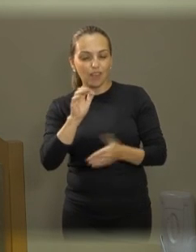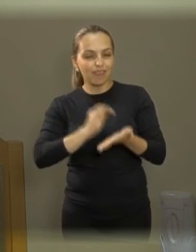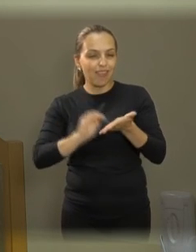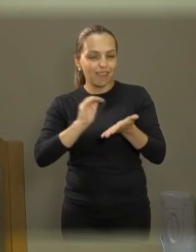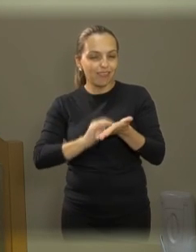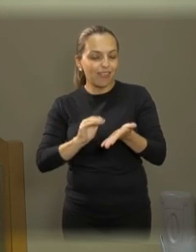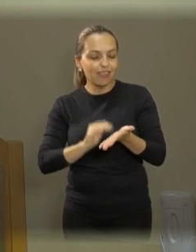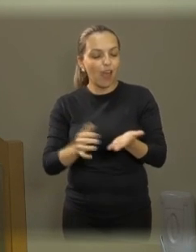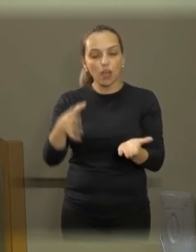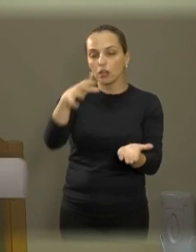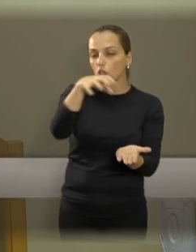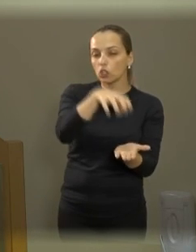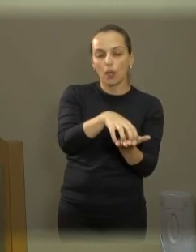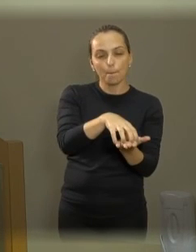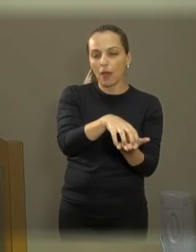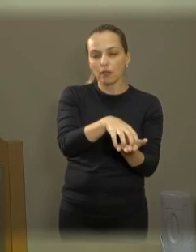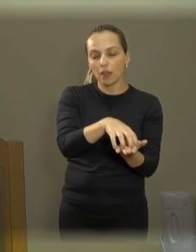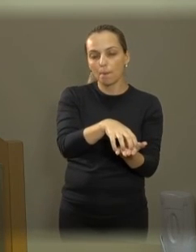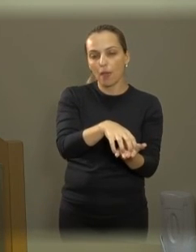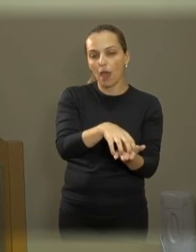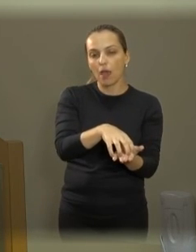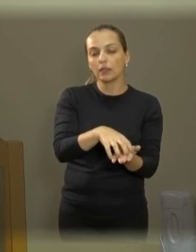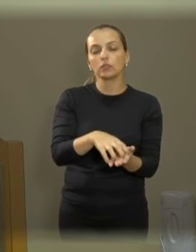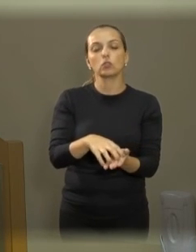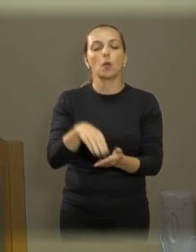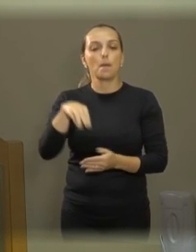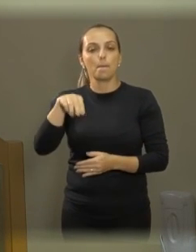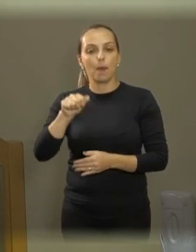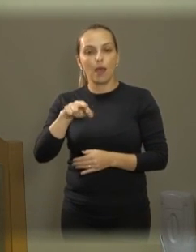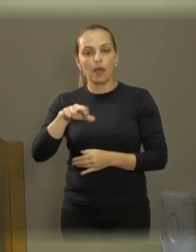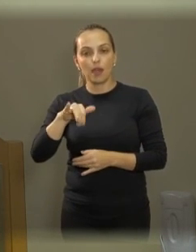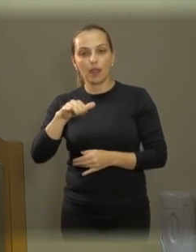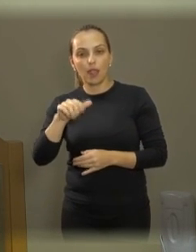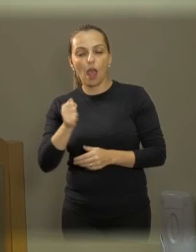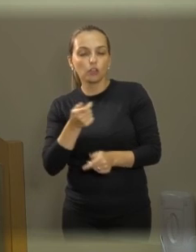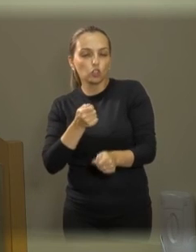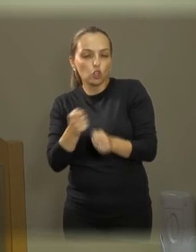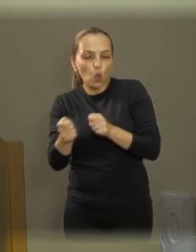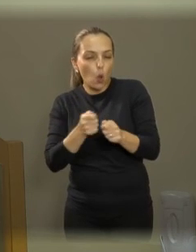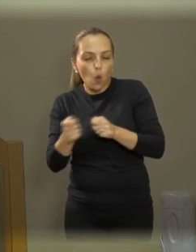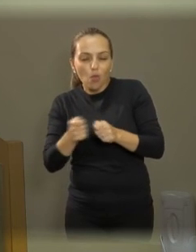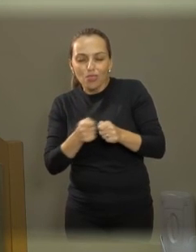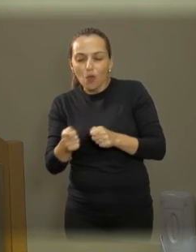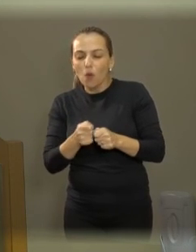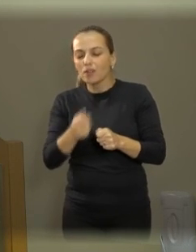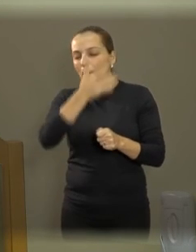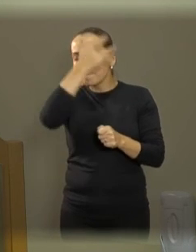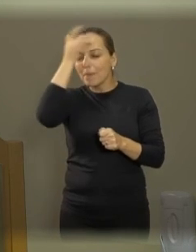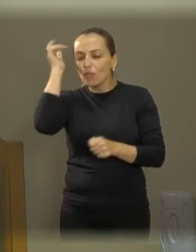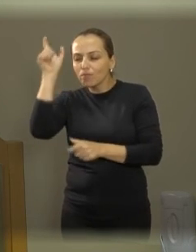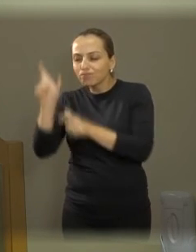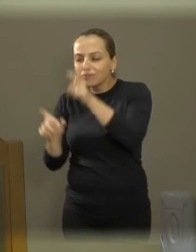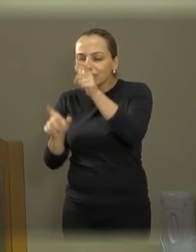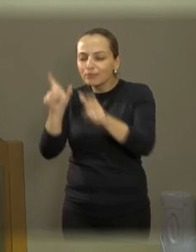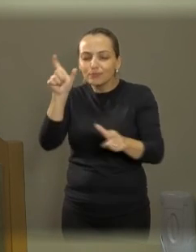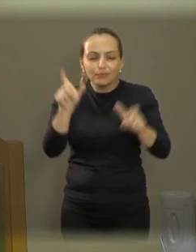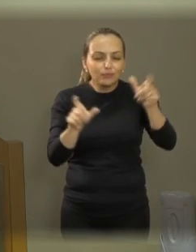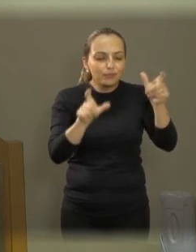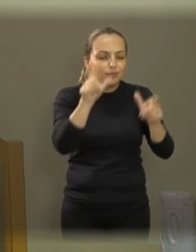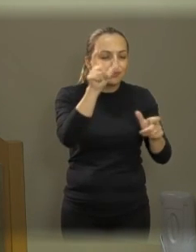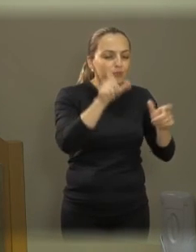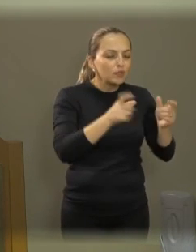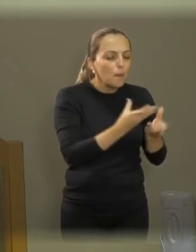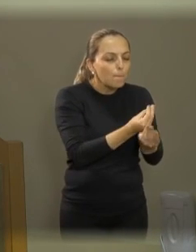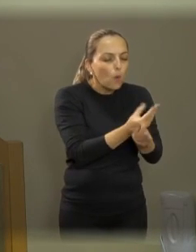departamento, a Maria José, que trabalhava no controle. Então, são muitas